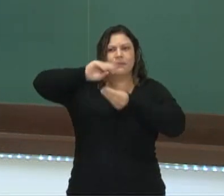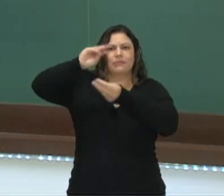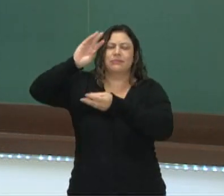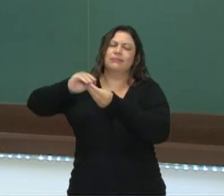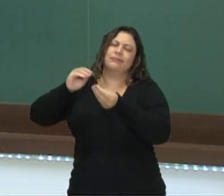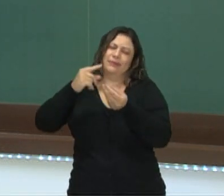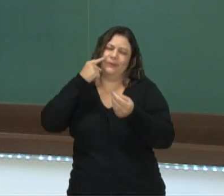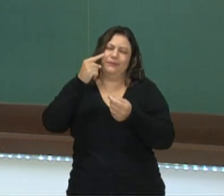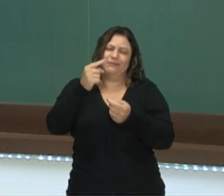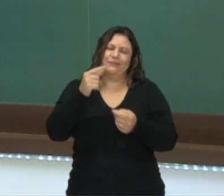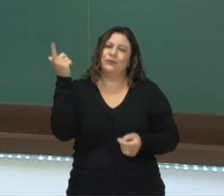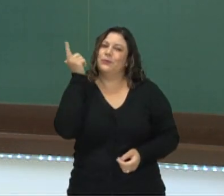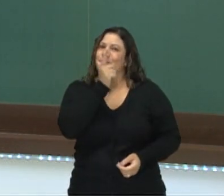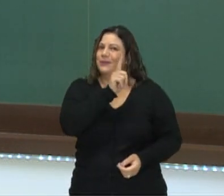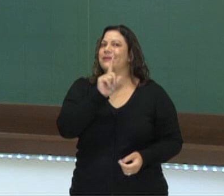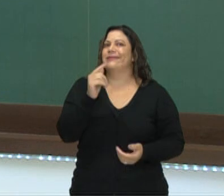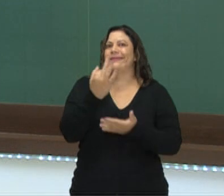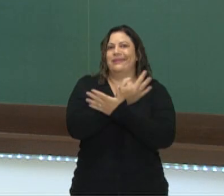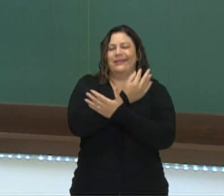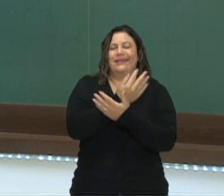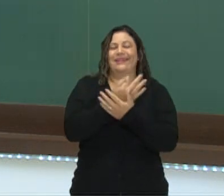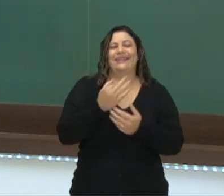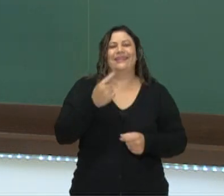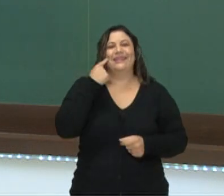de cometer erros, tá bom?